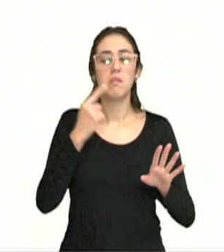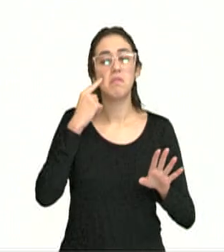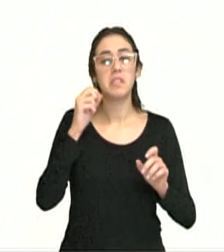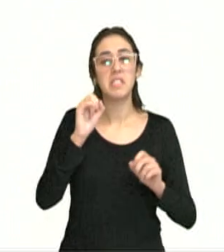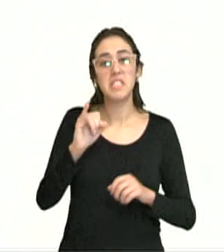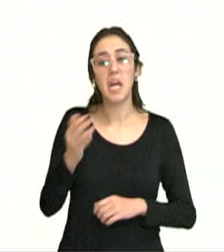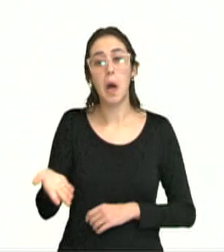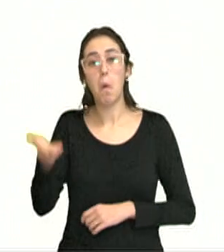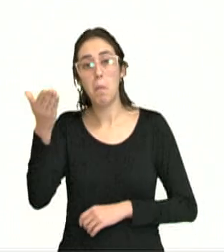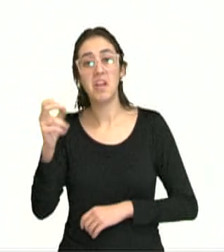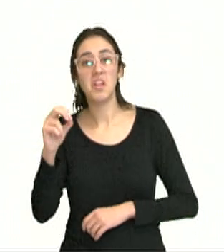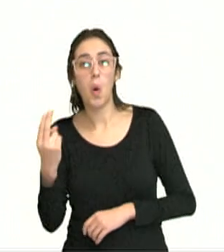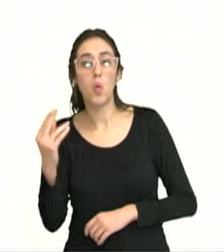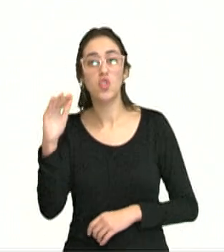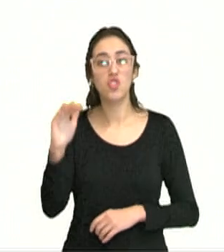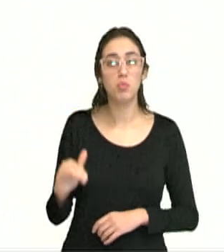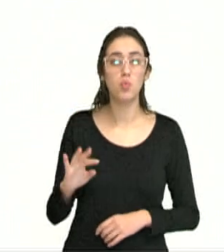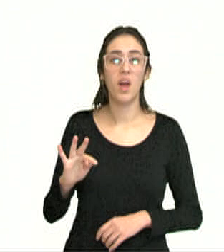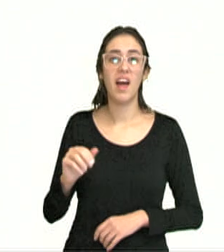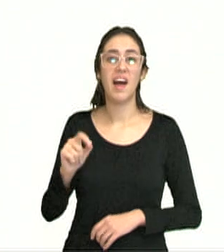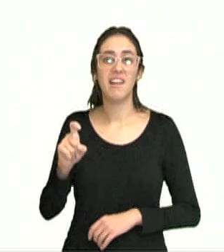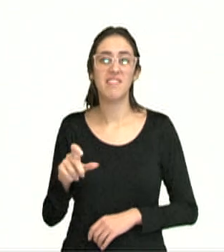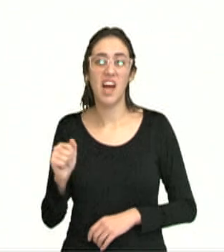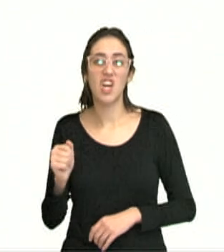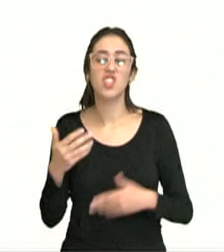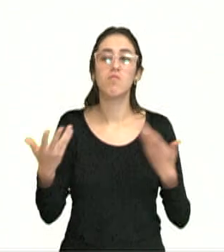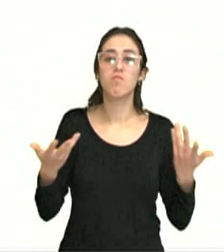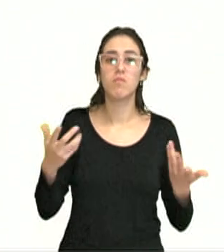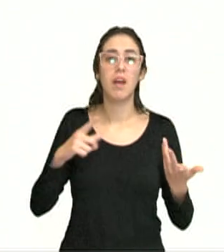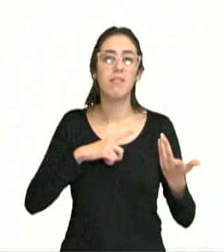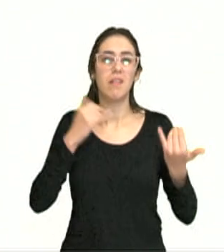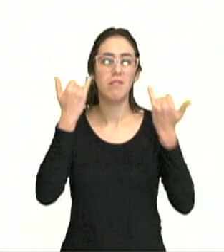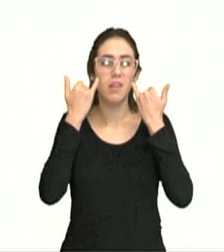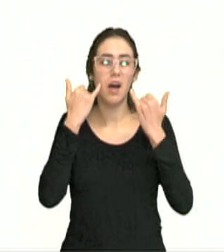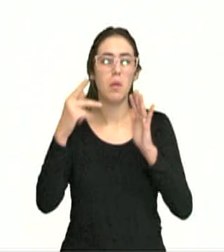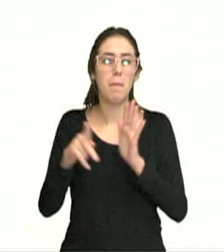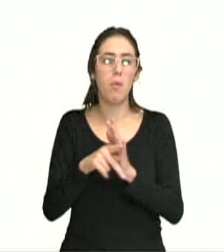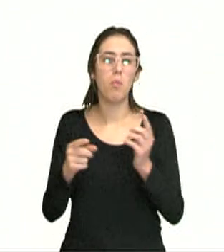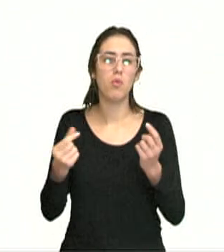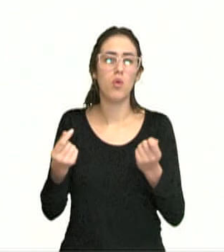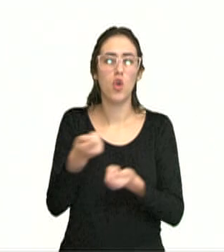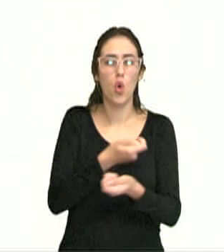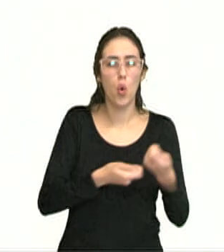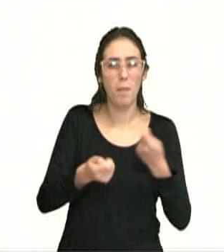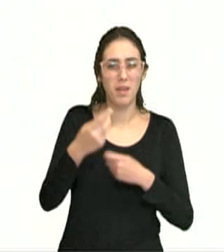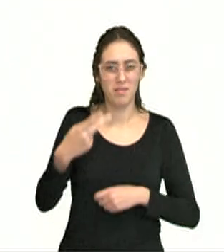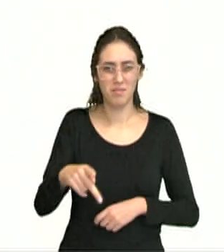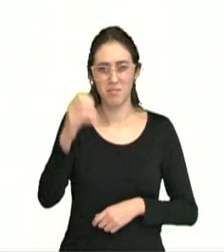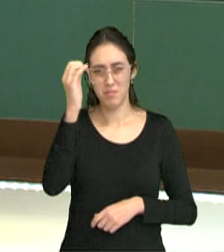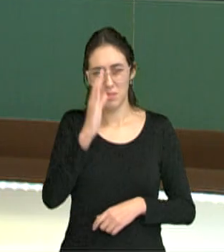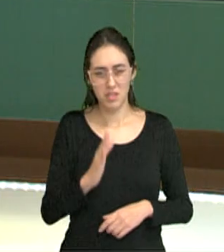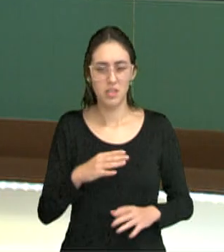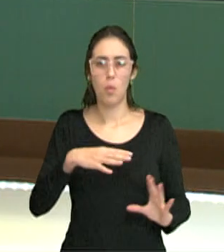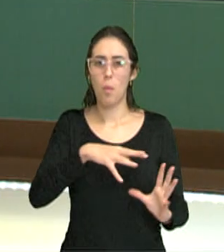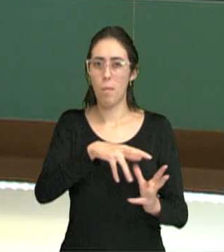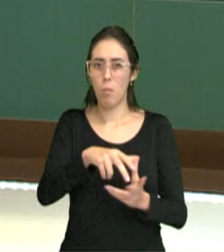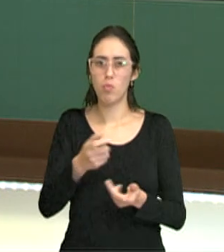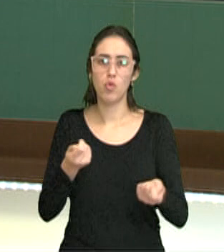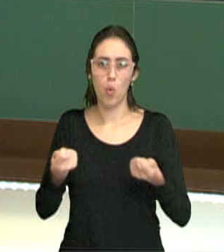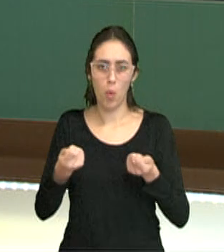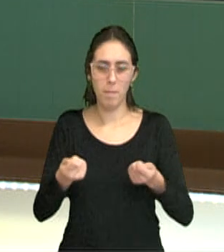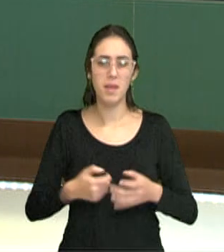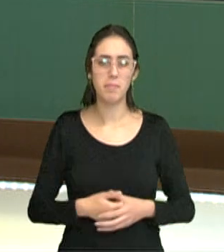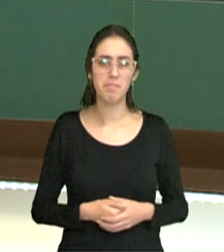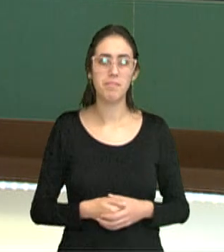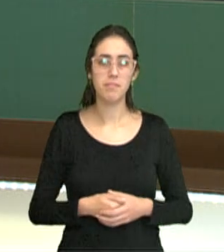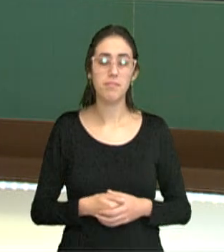aumenta ou diminui de acordo com os dados que tem da economia brasileira e economia mundial, tá? E que